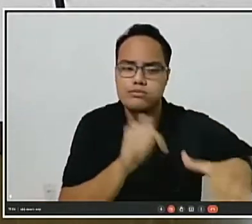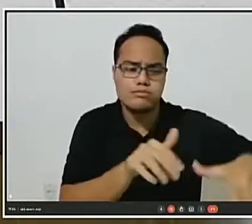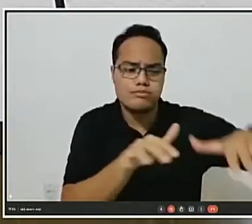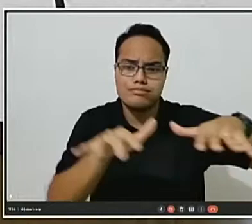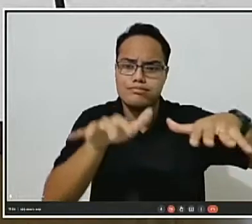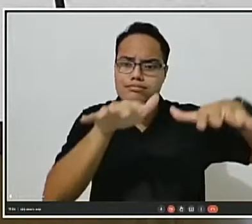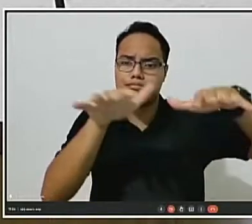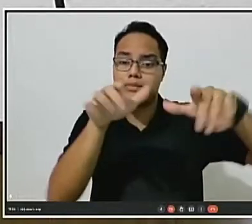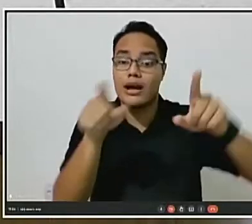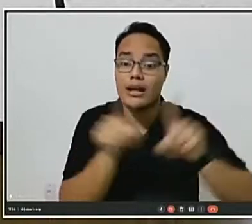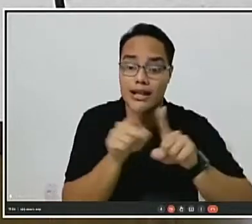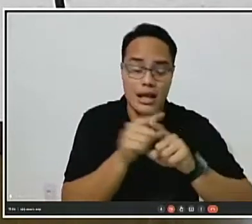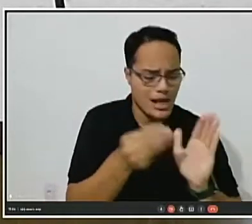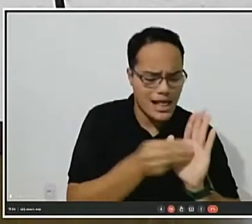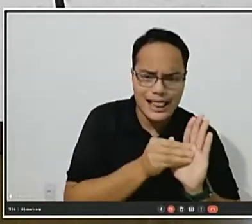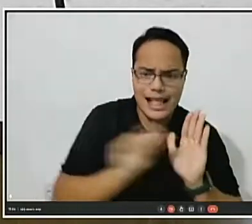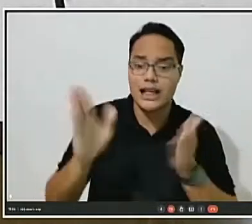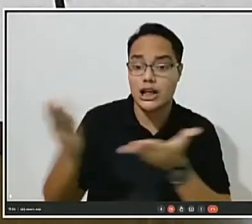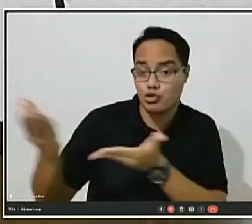amigo aí,